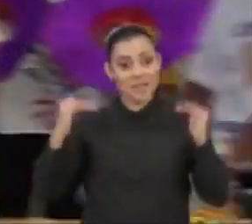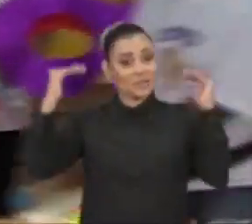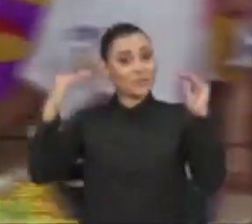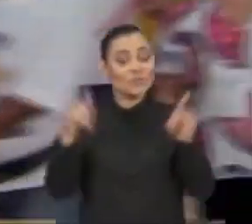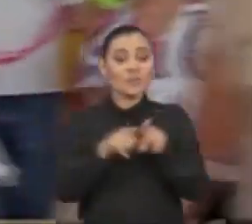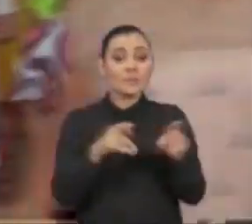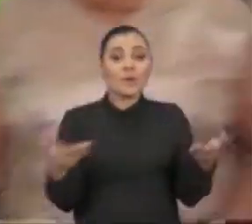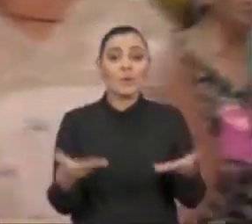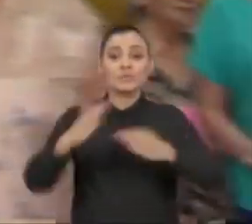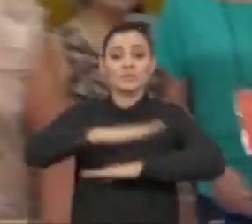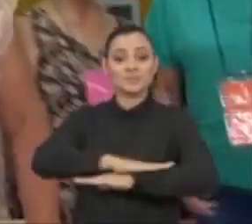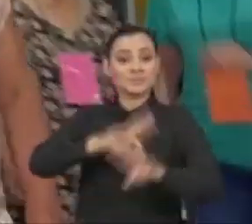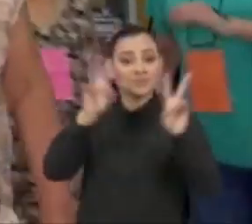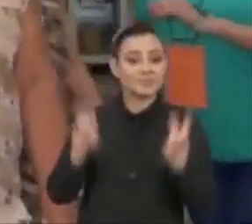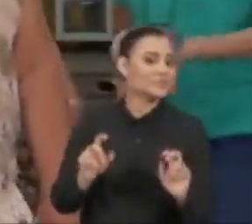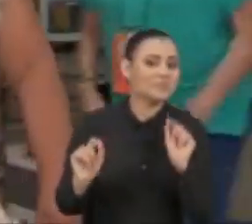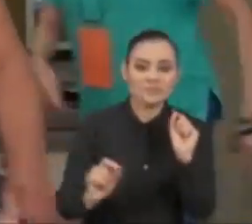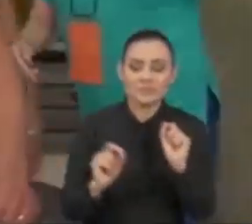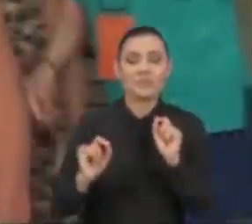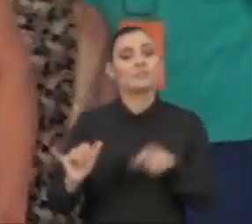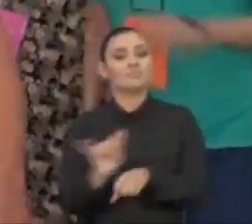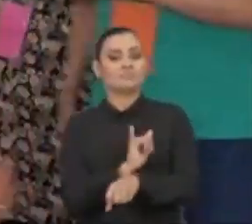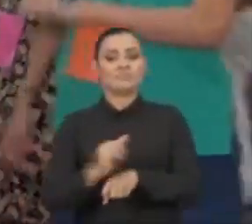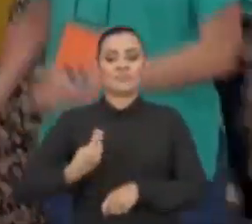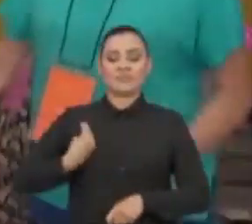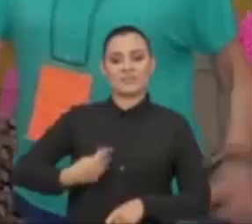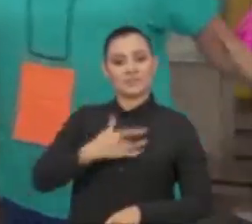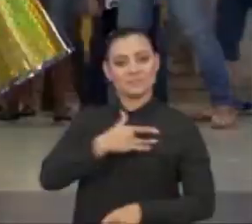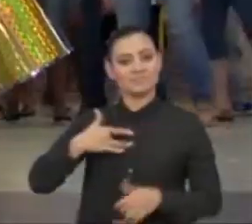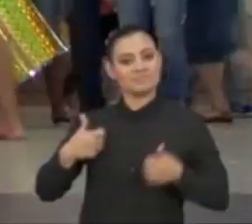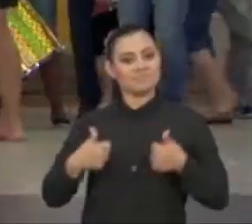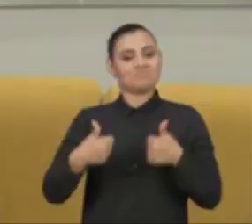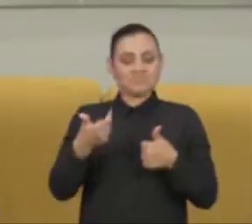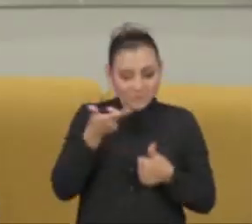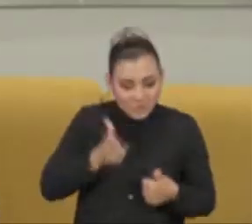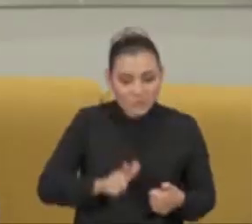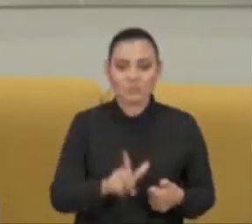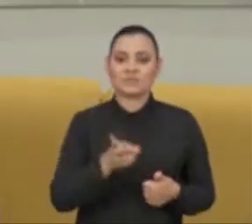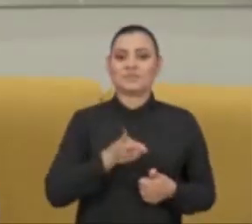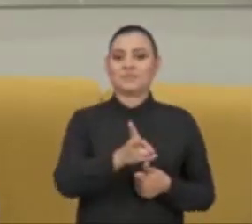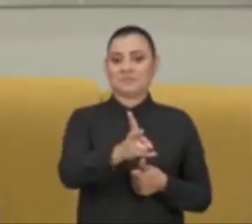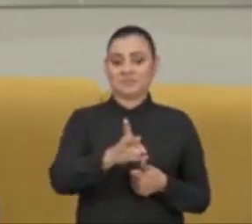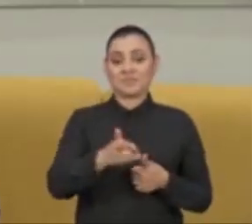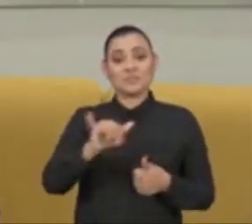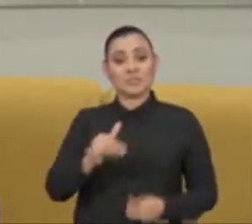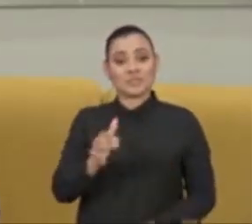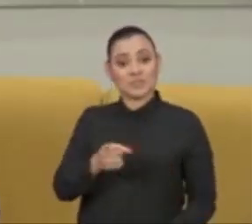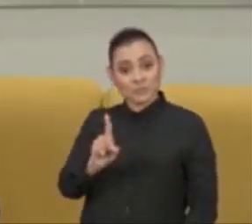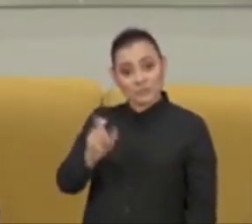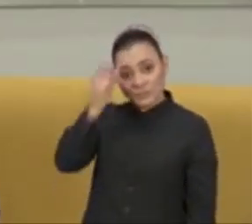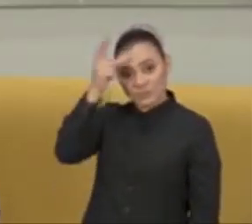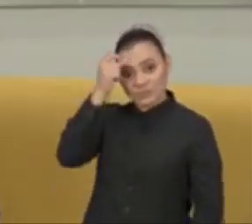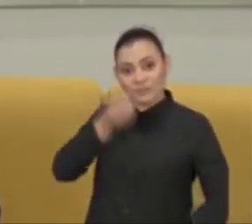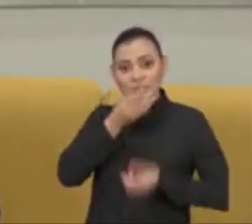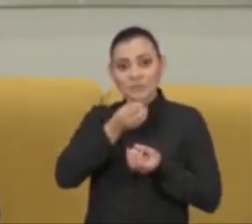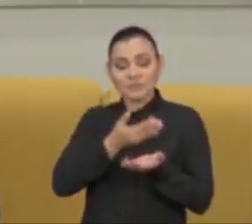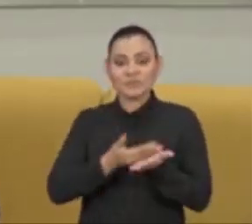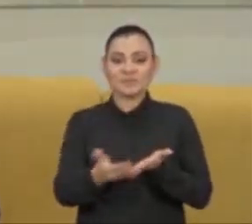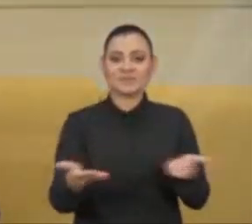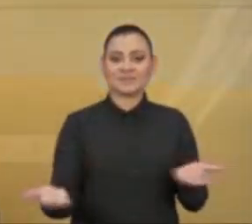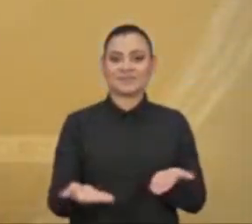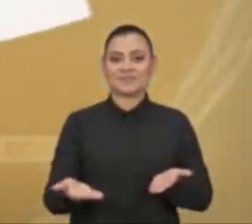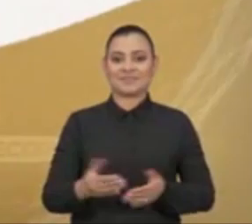estúdio, conversamos sobre os caminhos para manter a vitalidade em dia. JC1, Cultura de Informação, começa